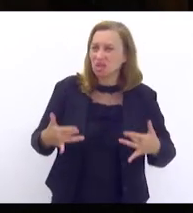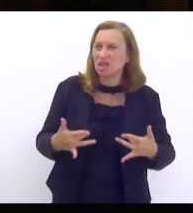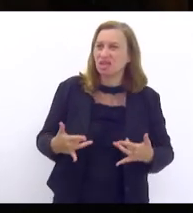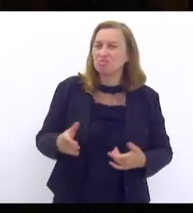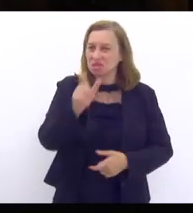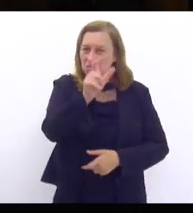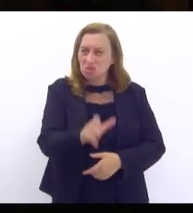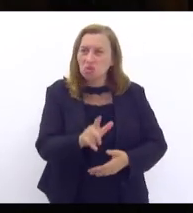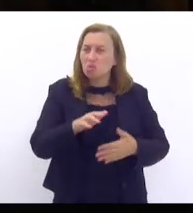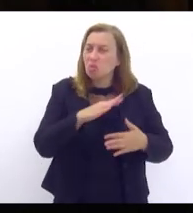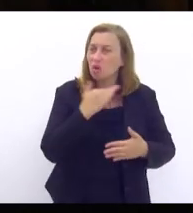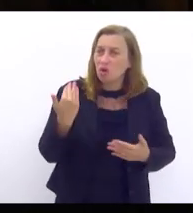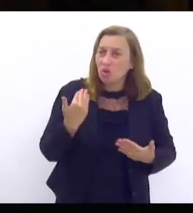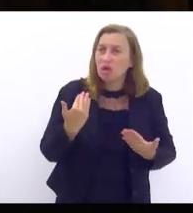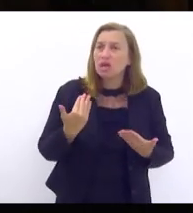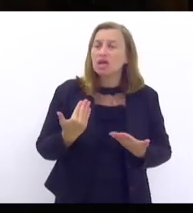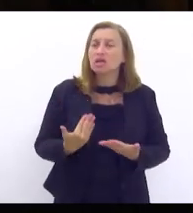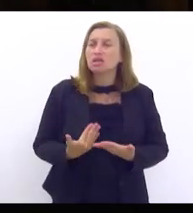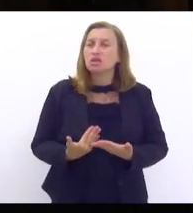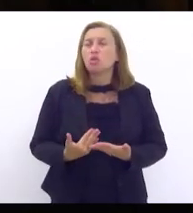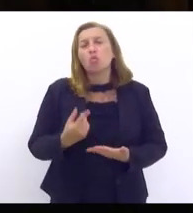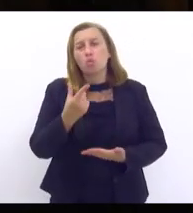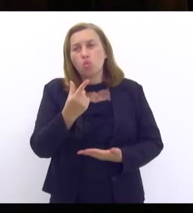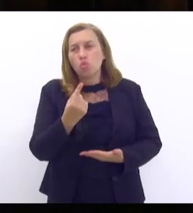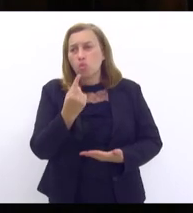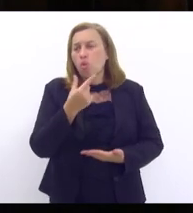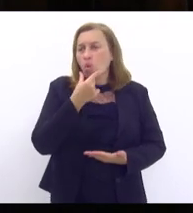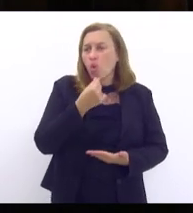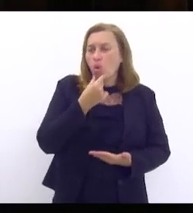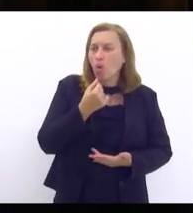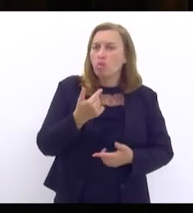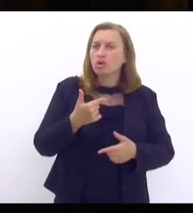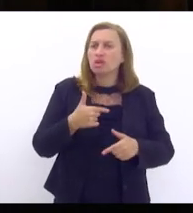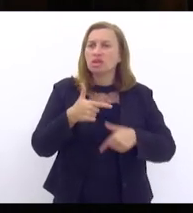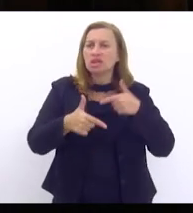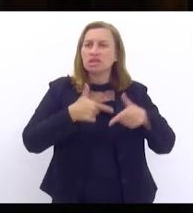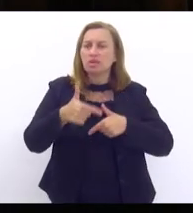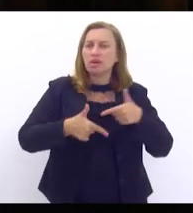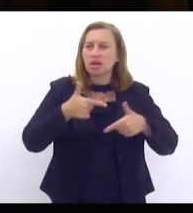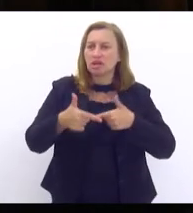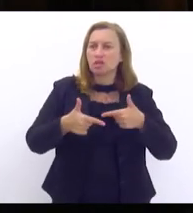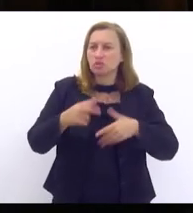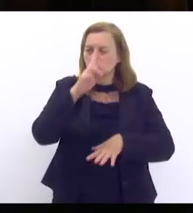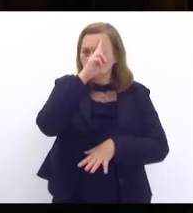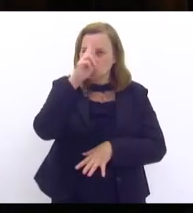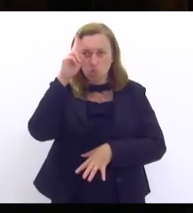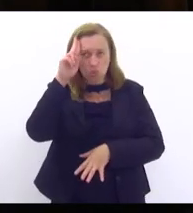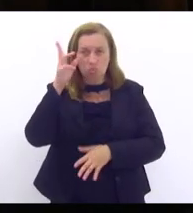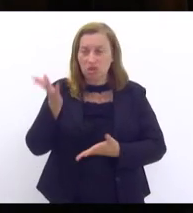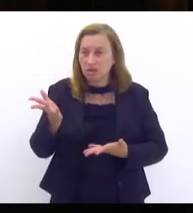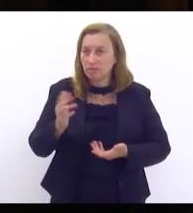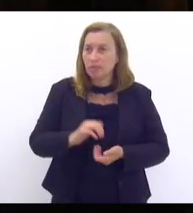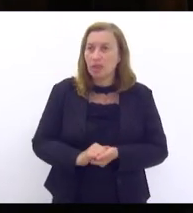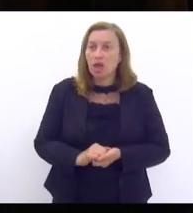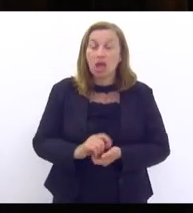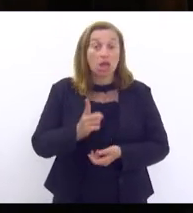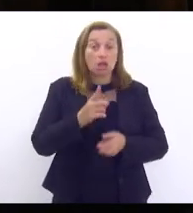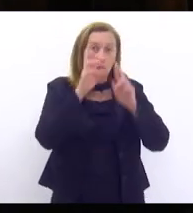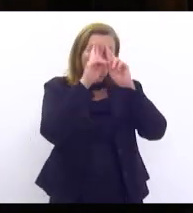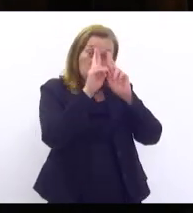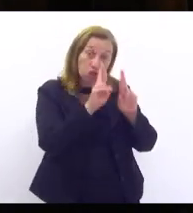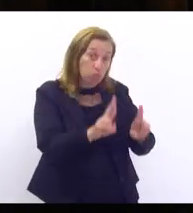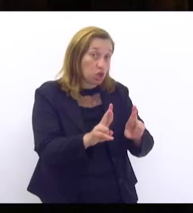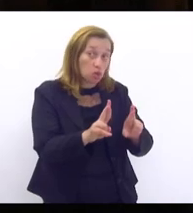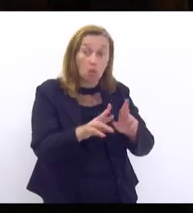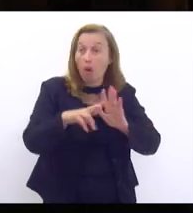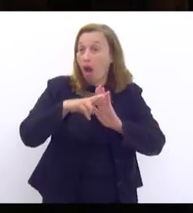vítima, né, que um rapaz estava atrapalhando como motorista de aplicativo. Ele não respeitou